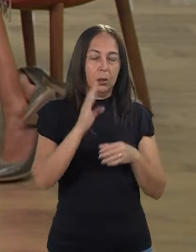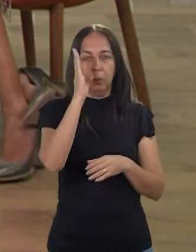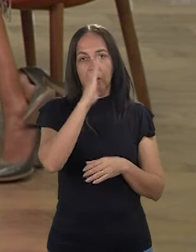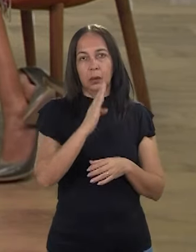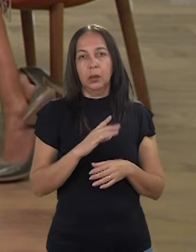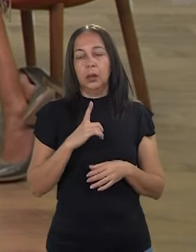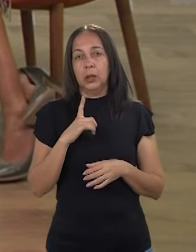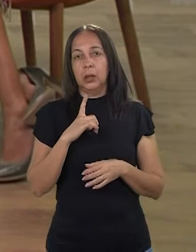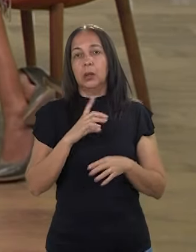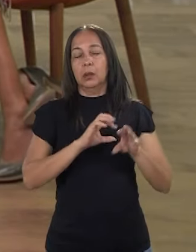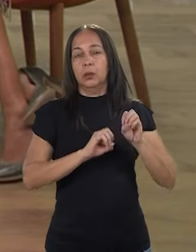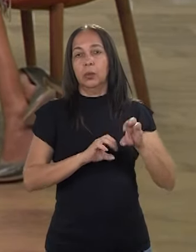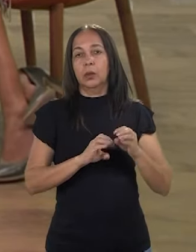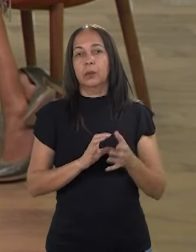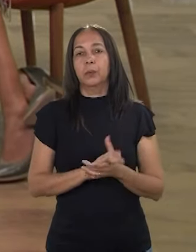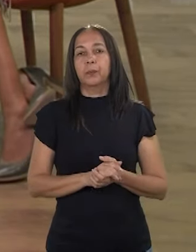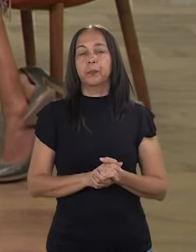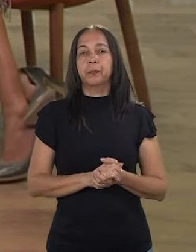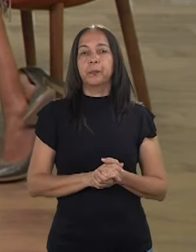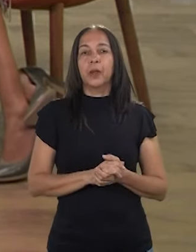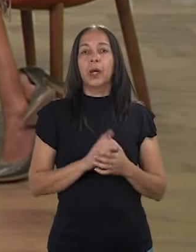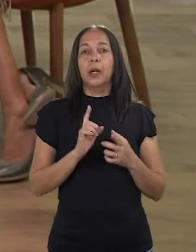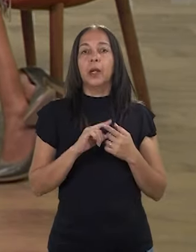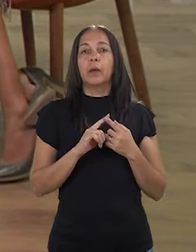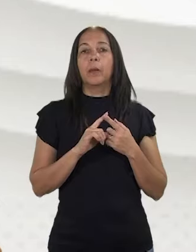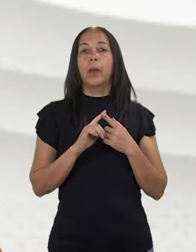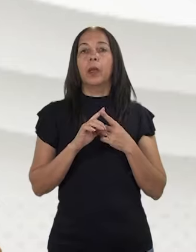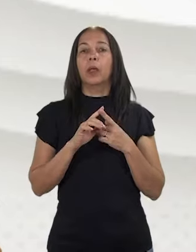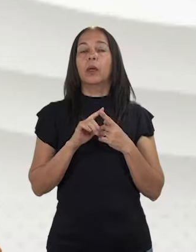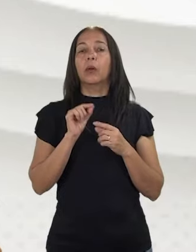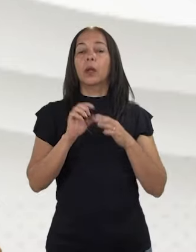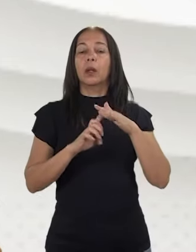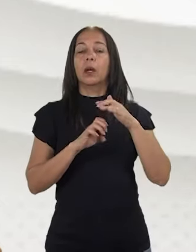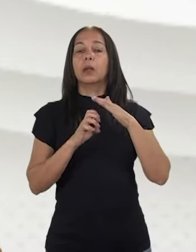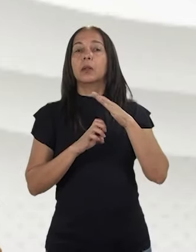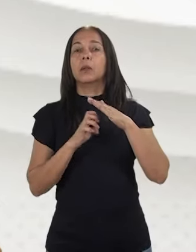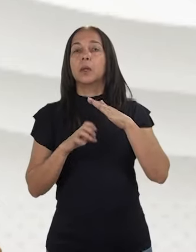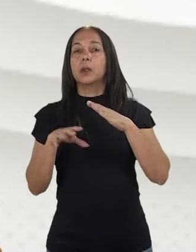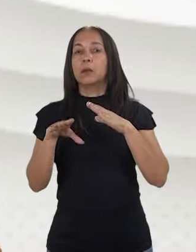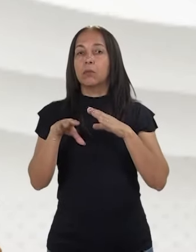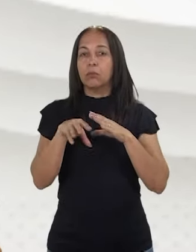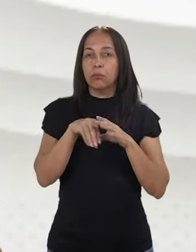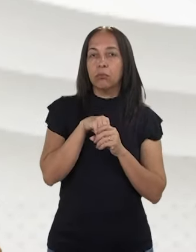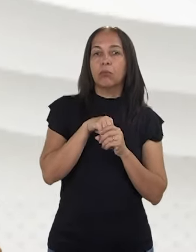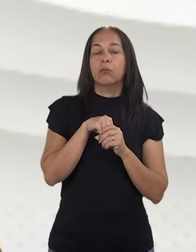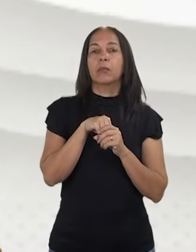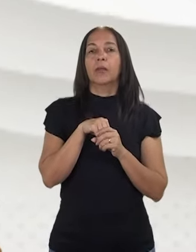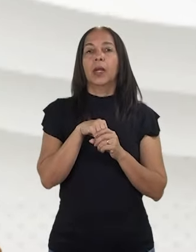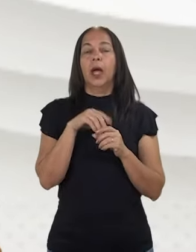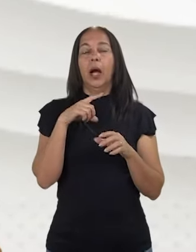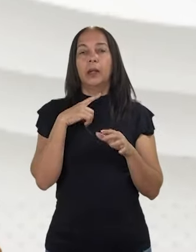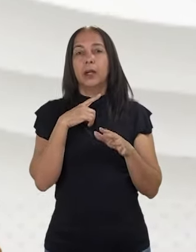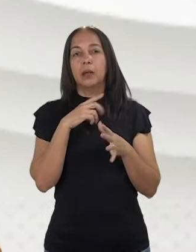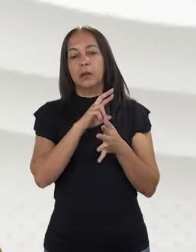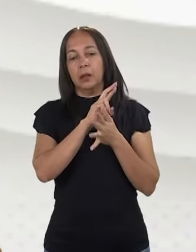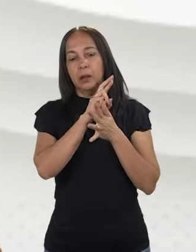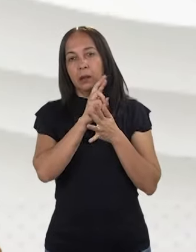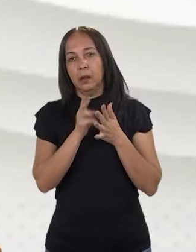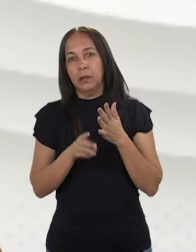é básica brasileira a gente ter essa educação digital eh e dentro das empresas a gente ter não só a questão da